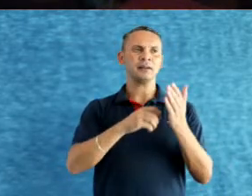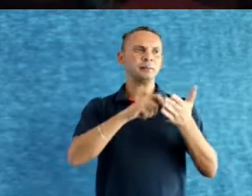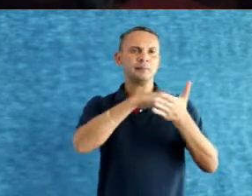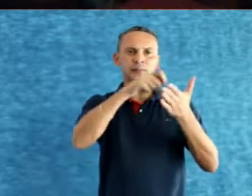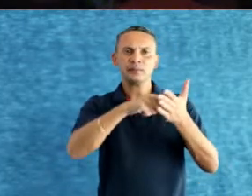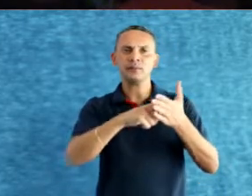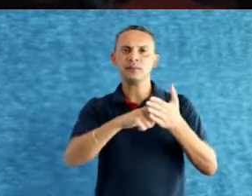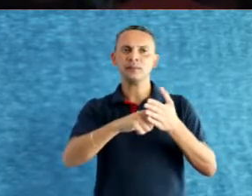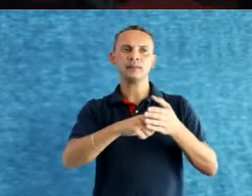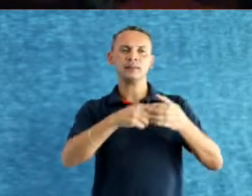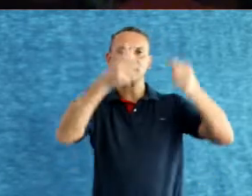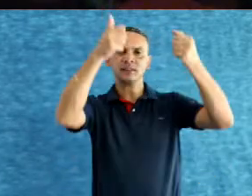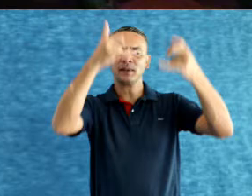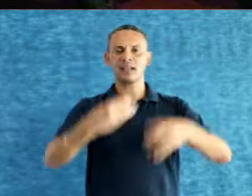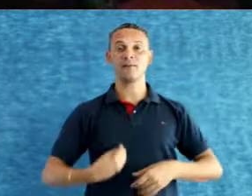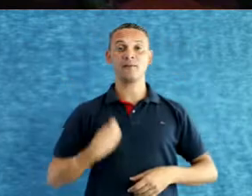no Rio Grande do Norte.